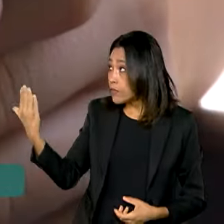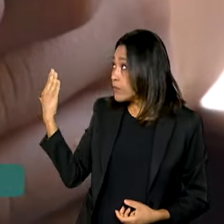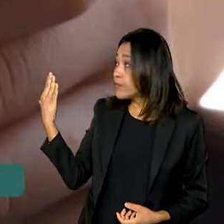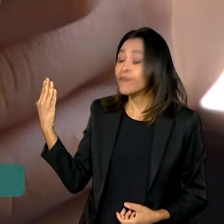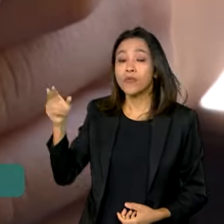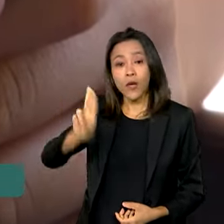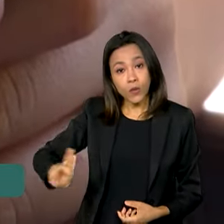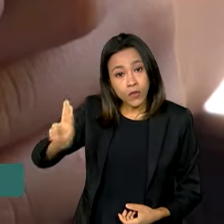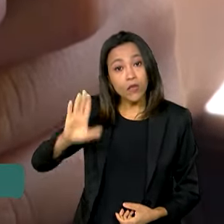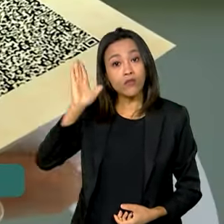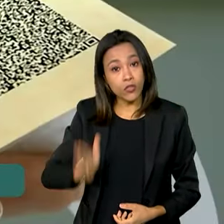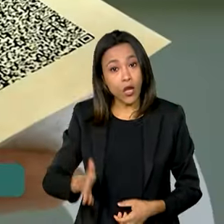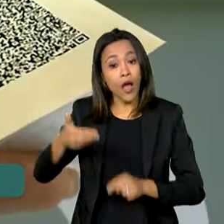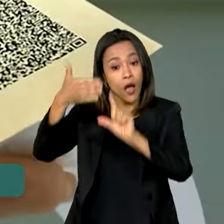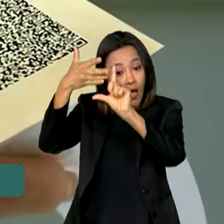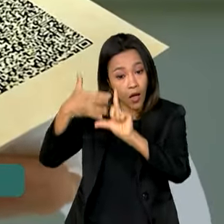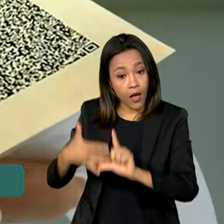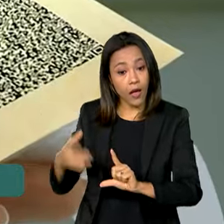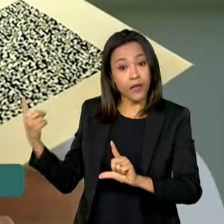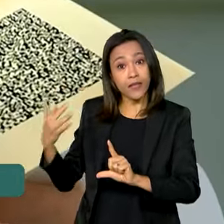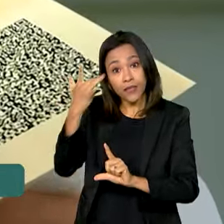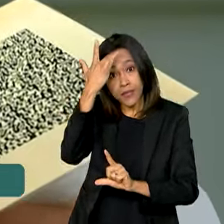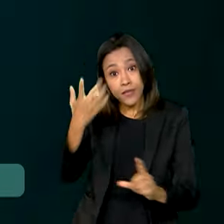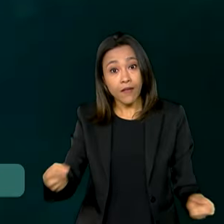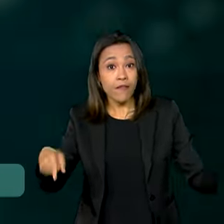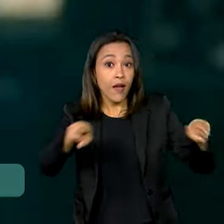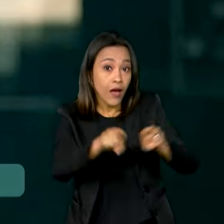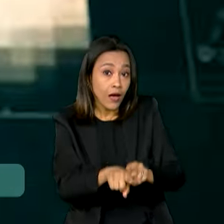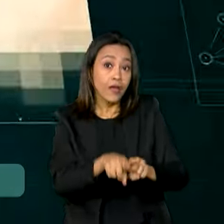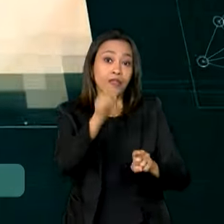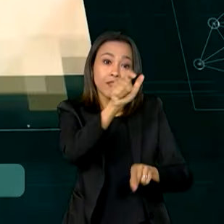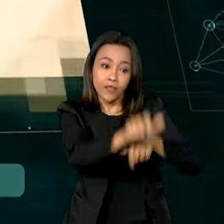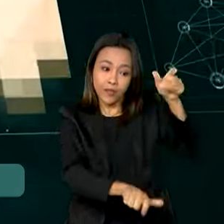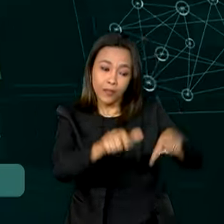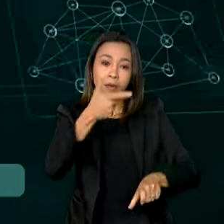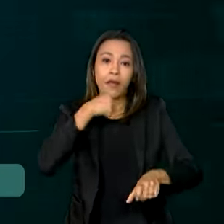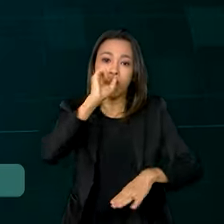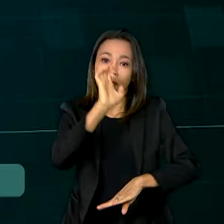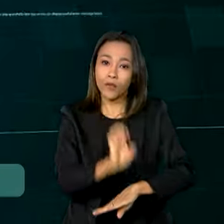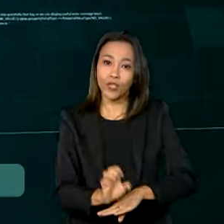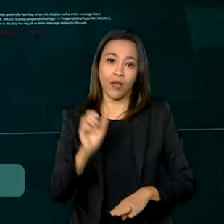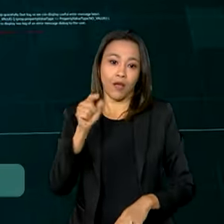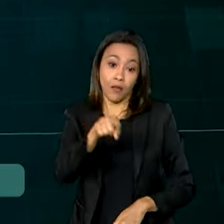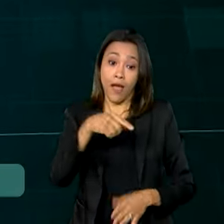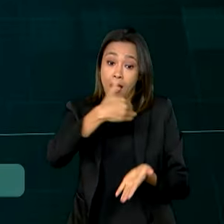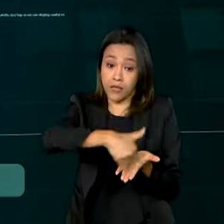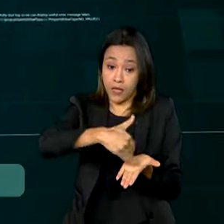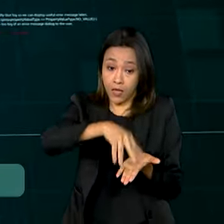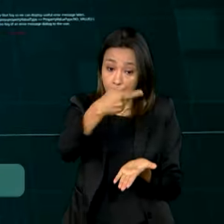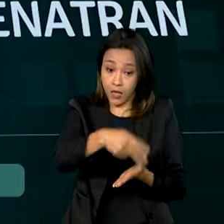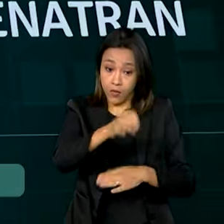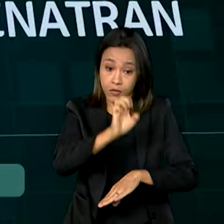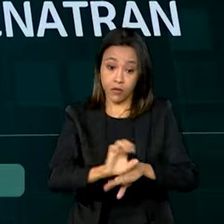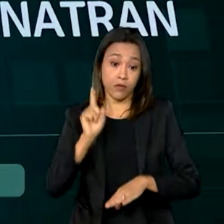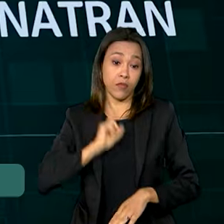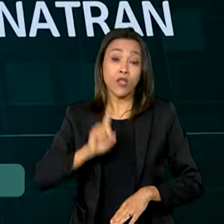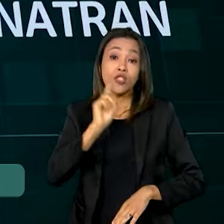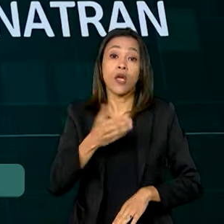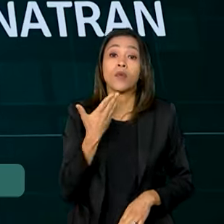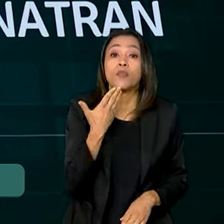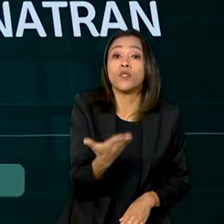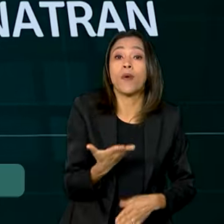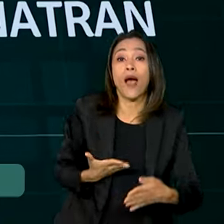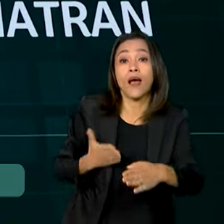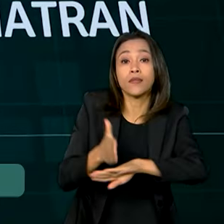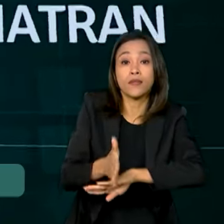programa e essa parceria vai facilitar a vida dos mineiros. A Secretaria de Educação do Estado, por exemplo, já solicitou